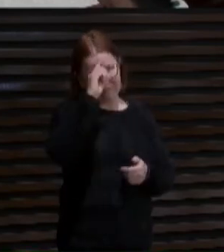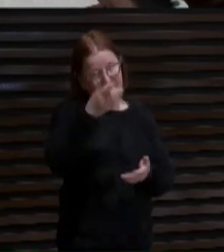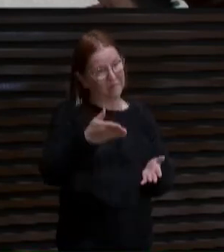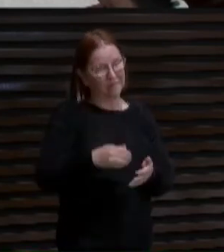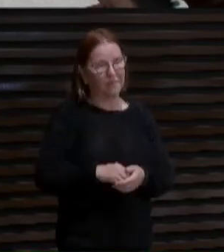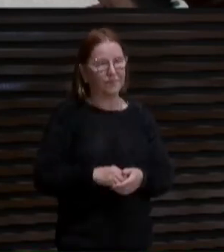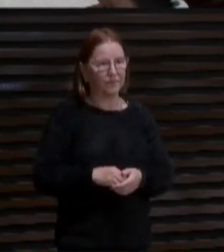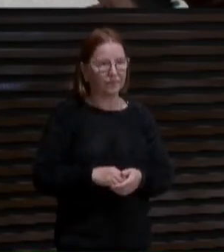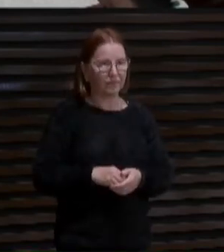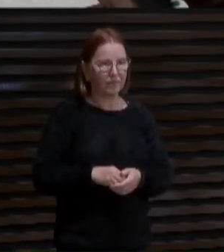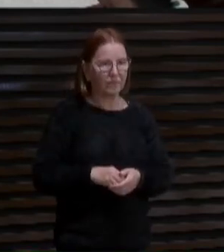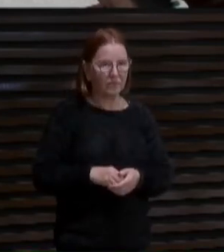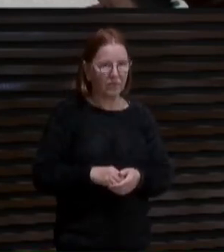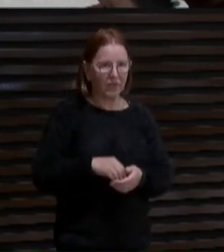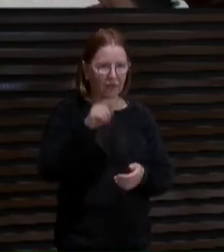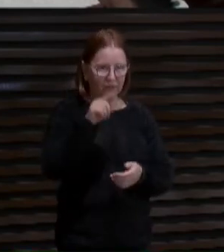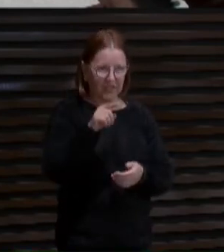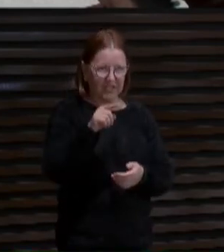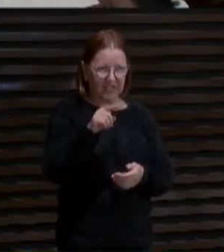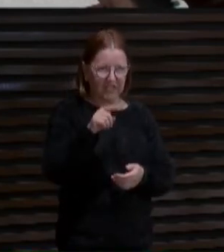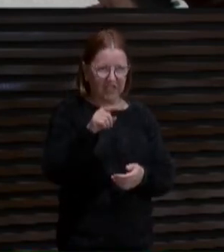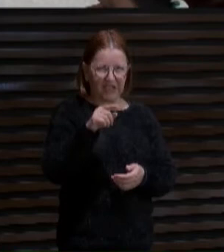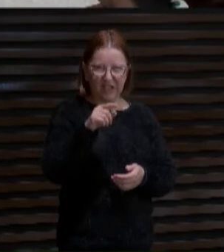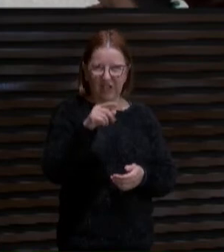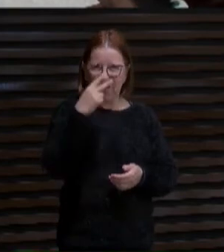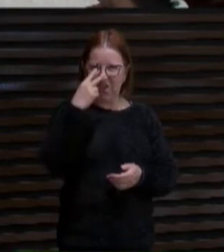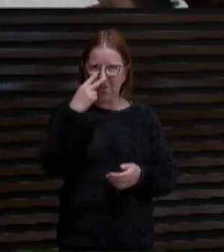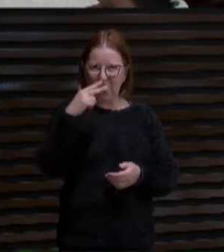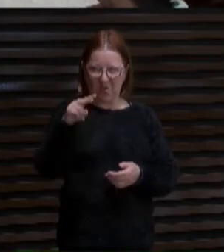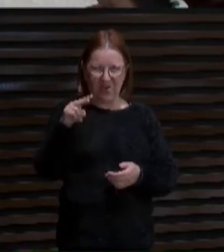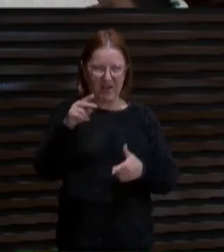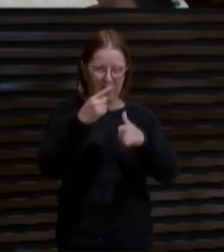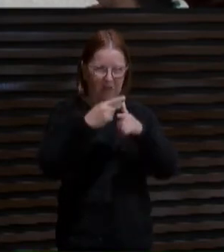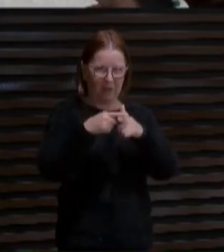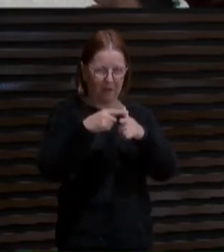você tá olhando no cisco do olho do Carlos do teu irmão